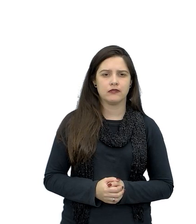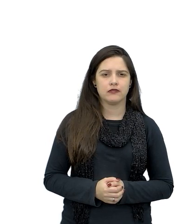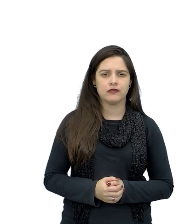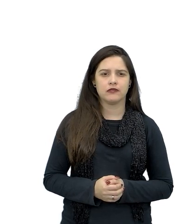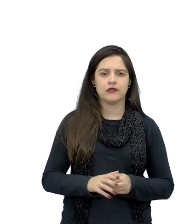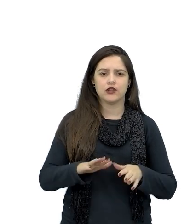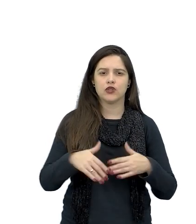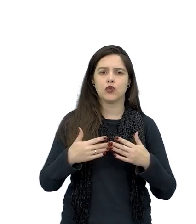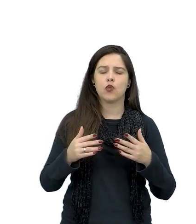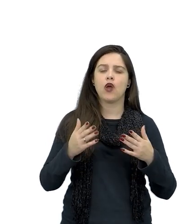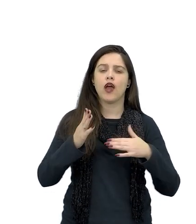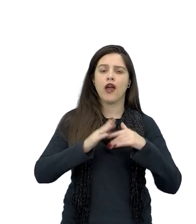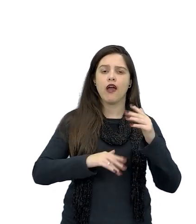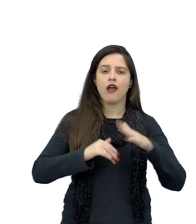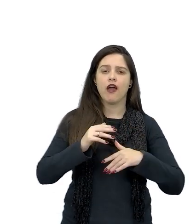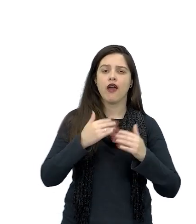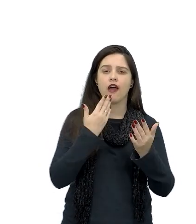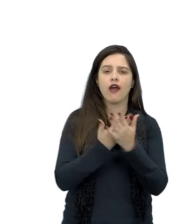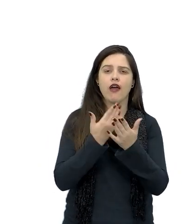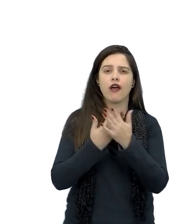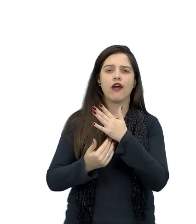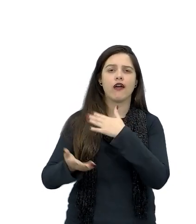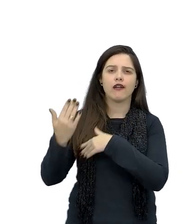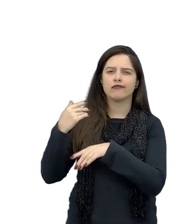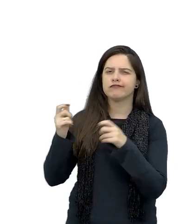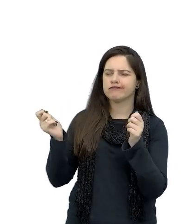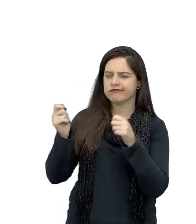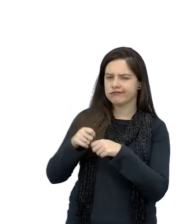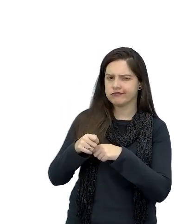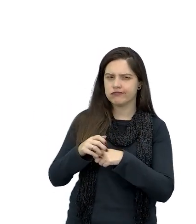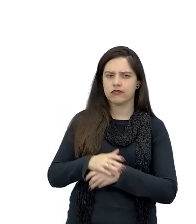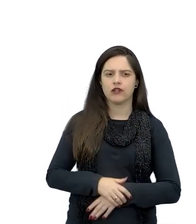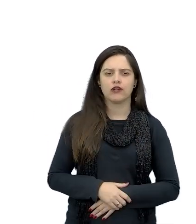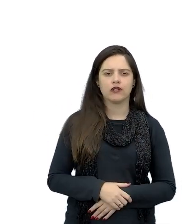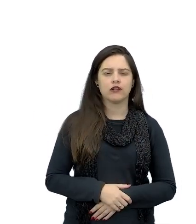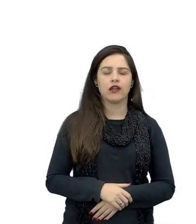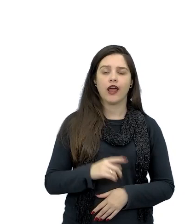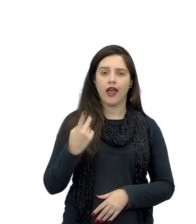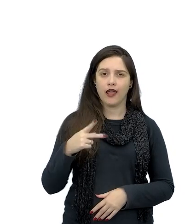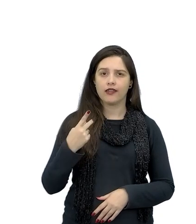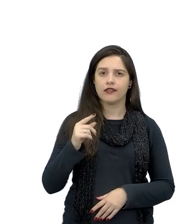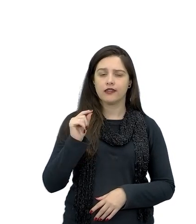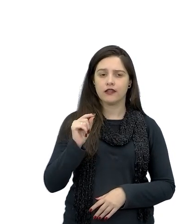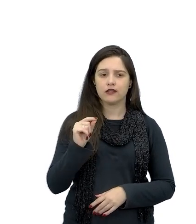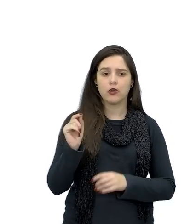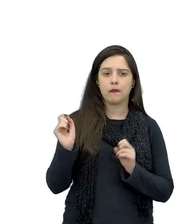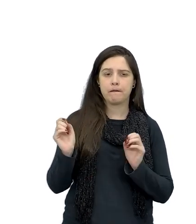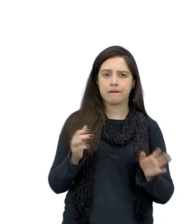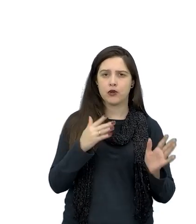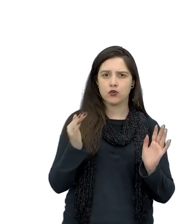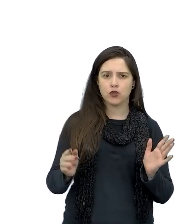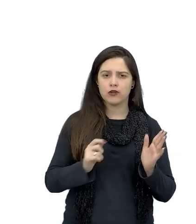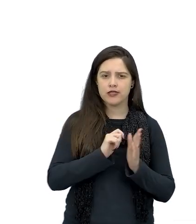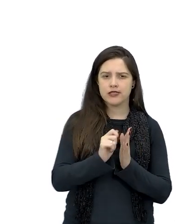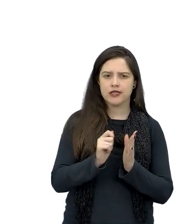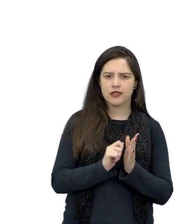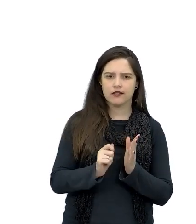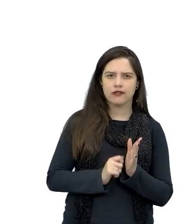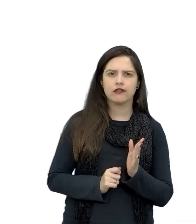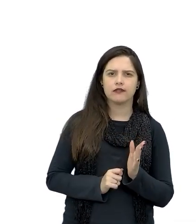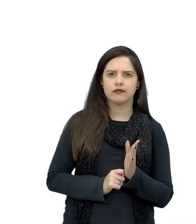qual habilidade a aula anterior favorece? Aqui, a produção escrita,